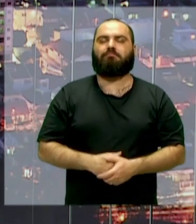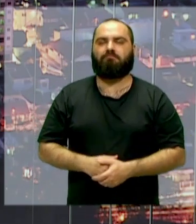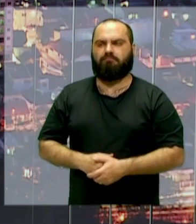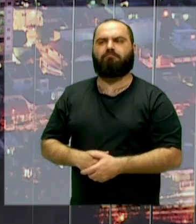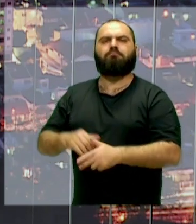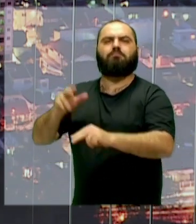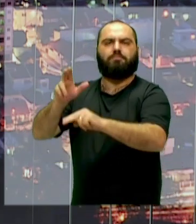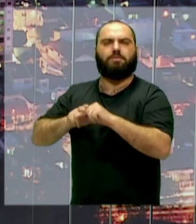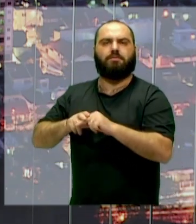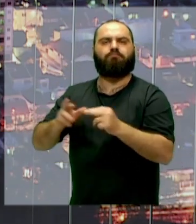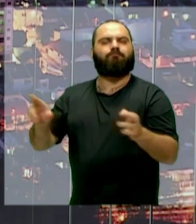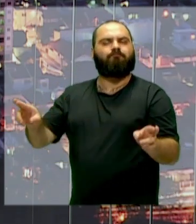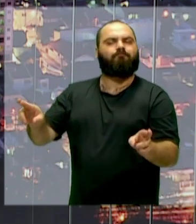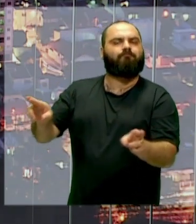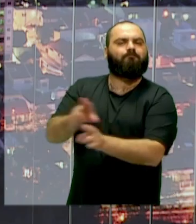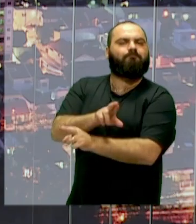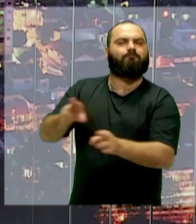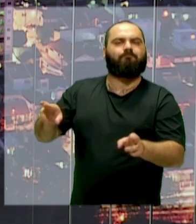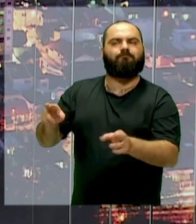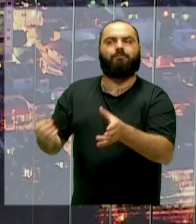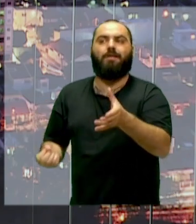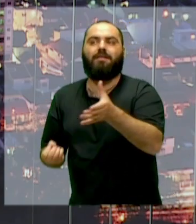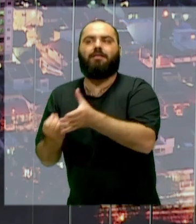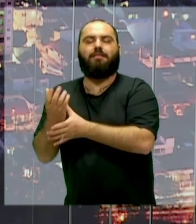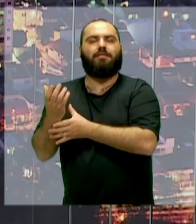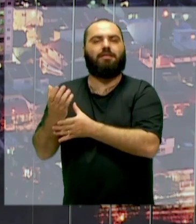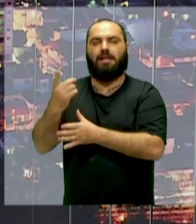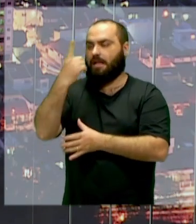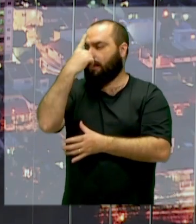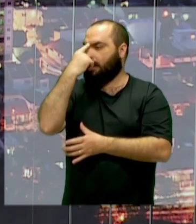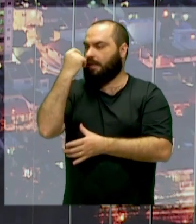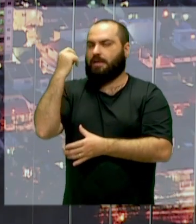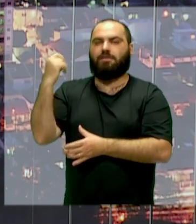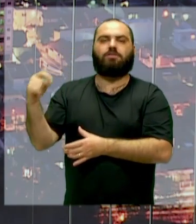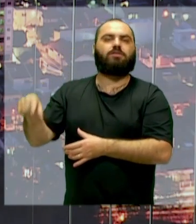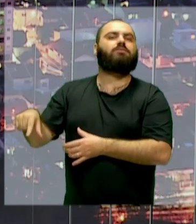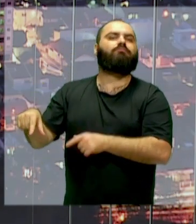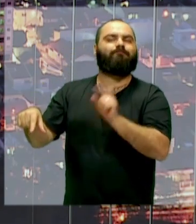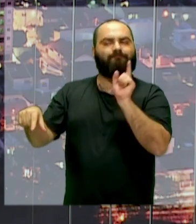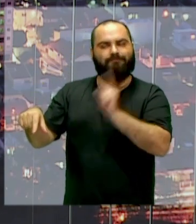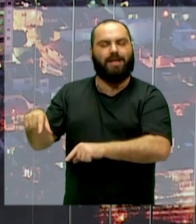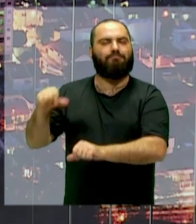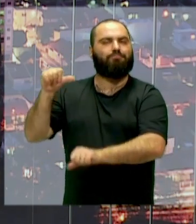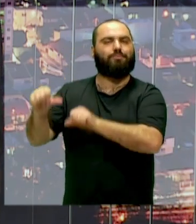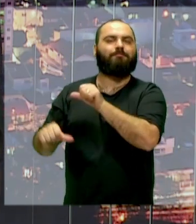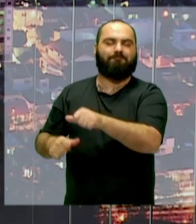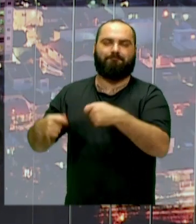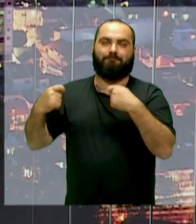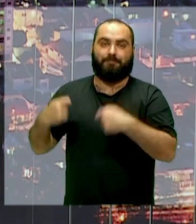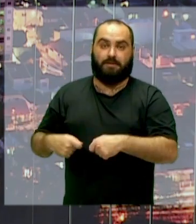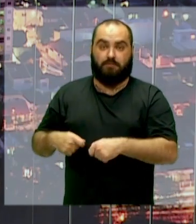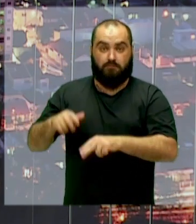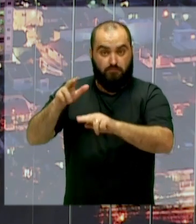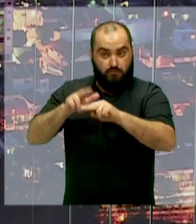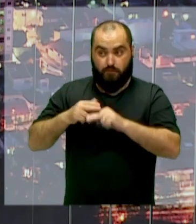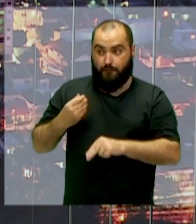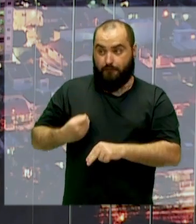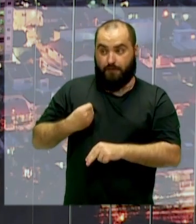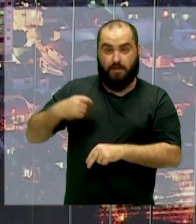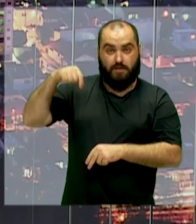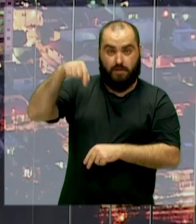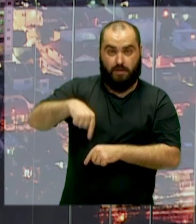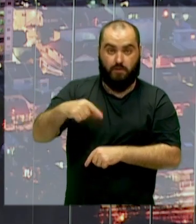formas de relacionamento com a produção de resíduos é essencial para falarmos sobre isso está conosco hoje um dos